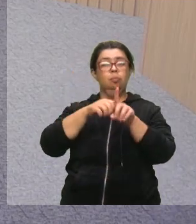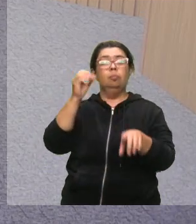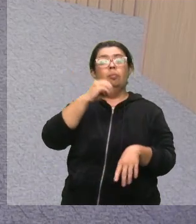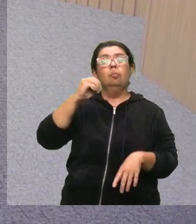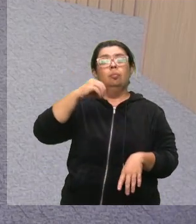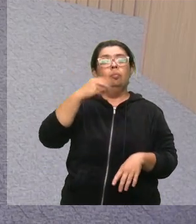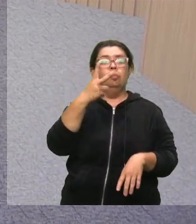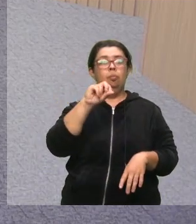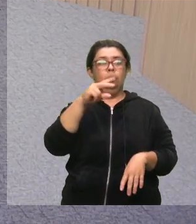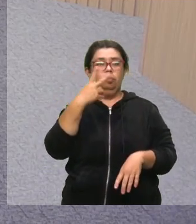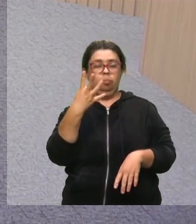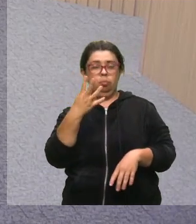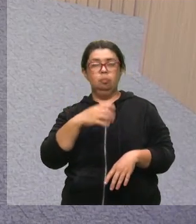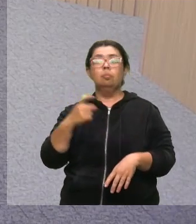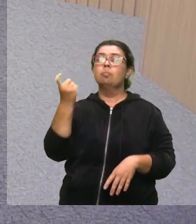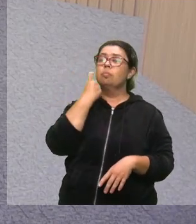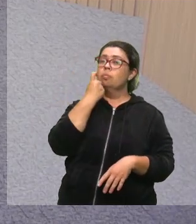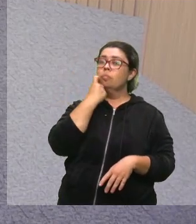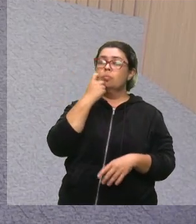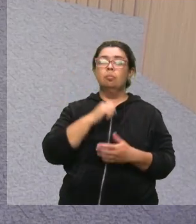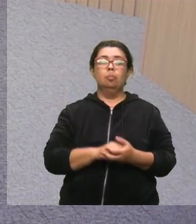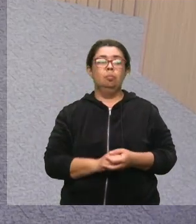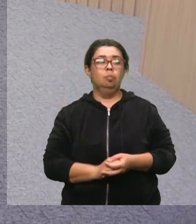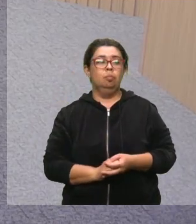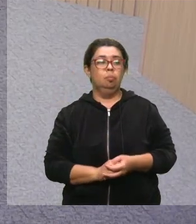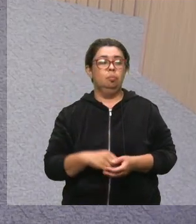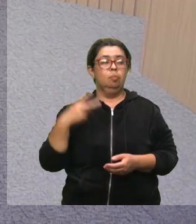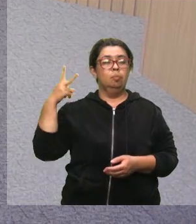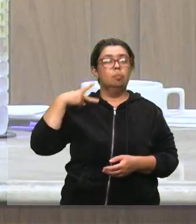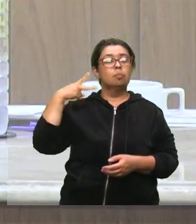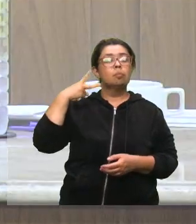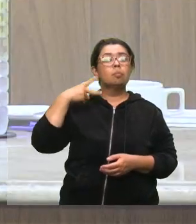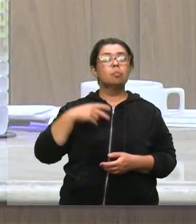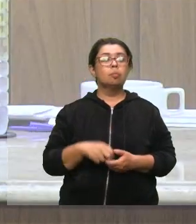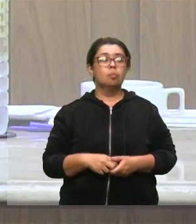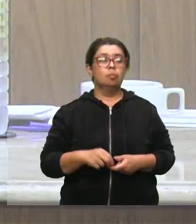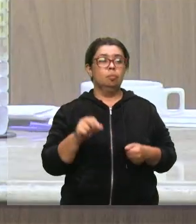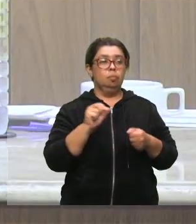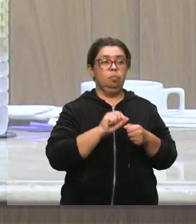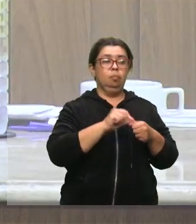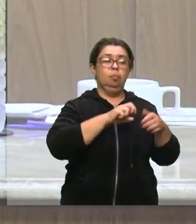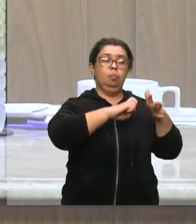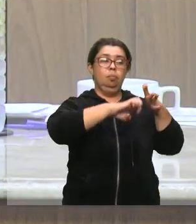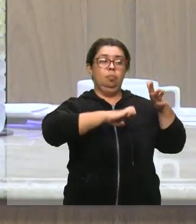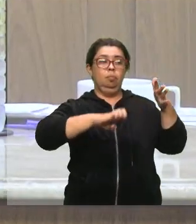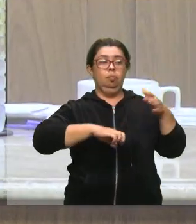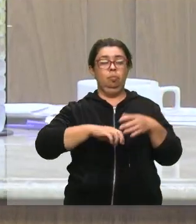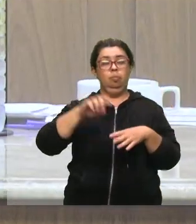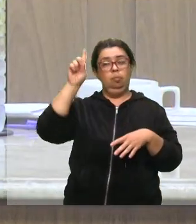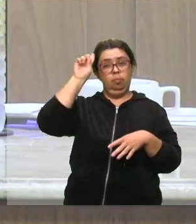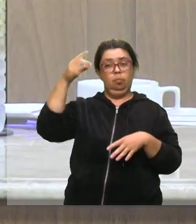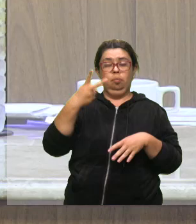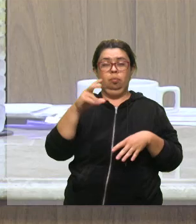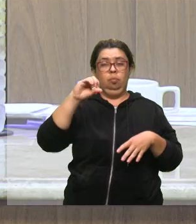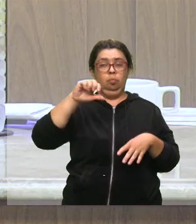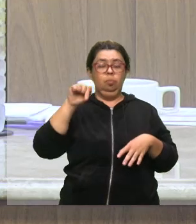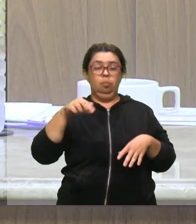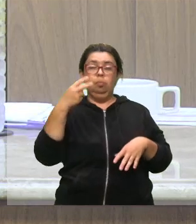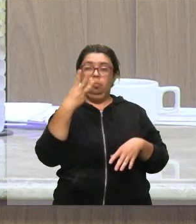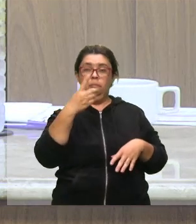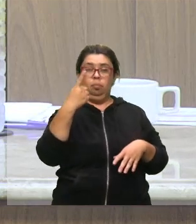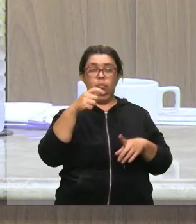25/10/2024, próxima sexta-feira. E o prazo para os vereadores apresentarem as suas emendas vai do dia 29 ao 31 de